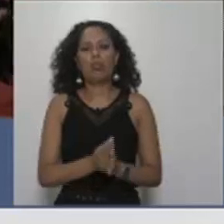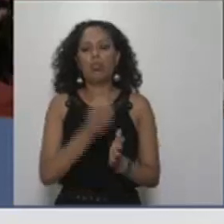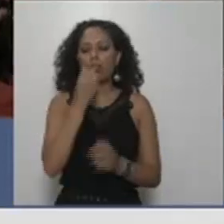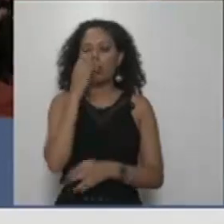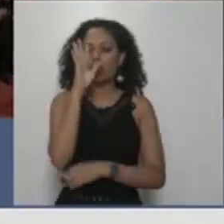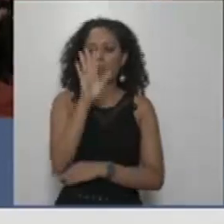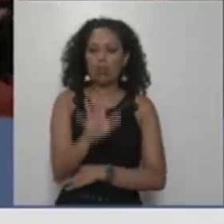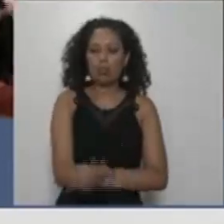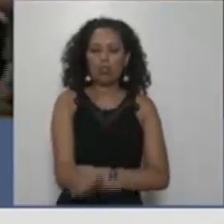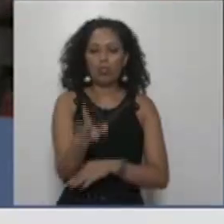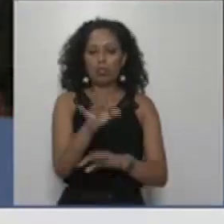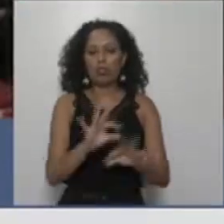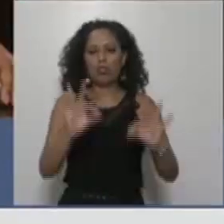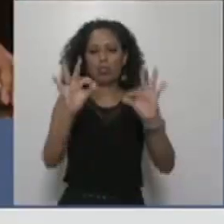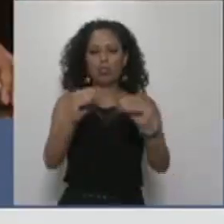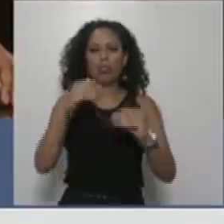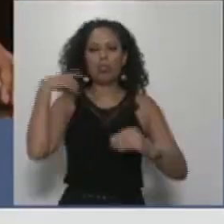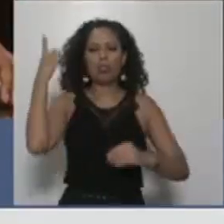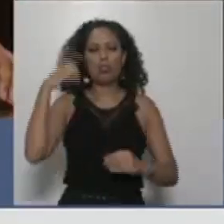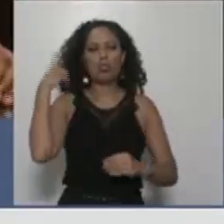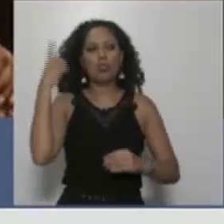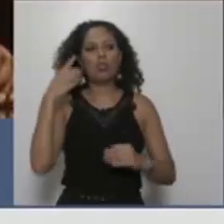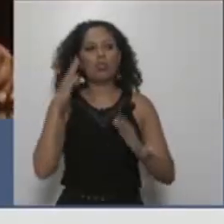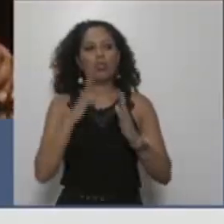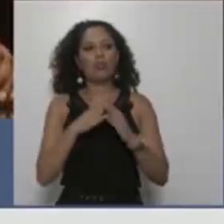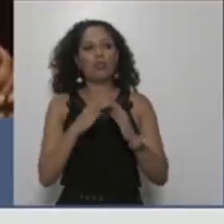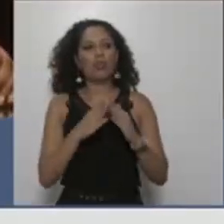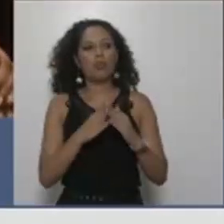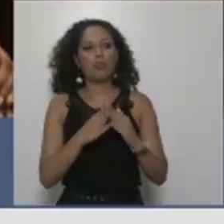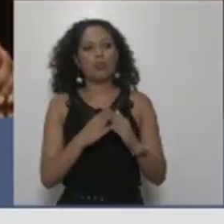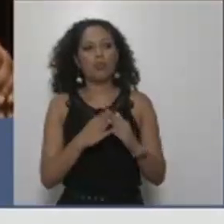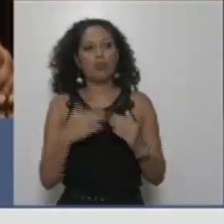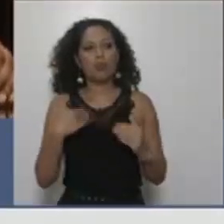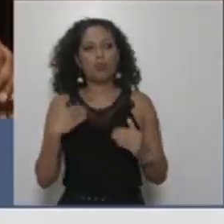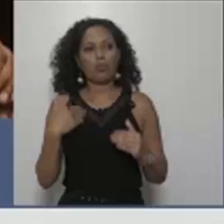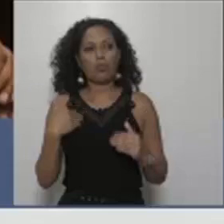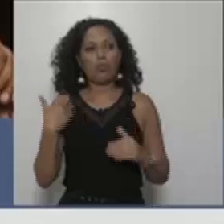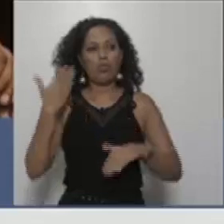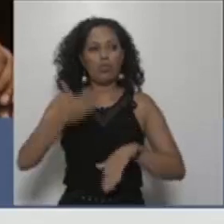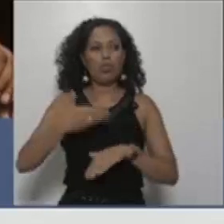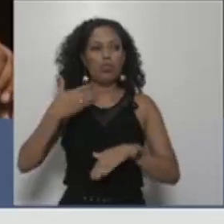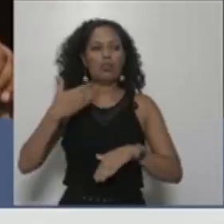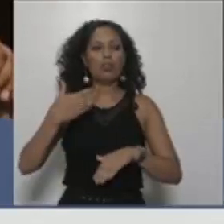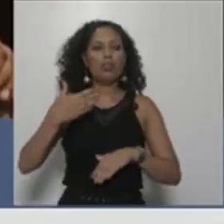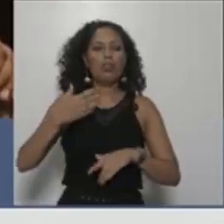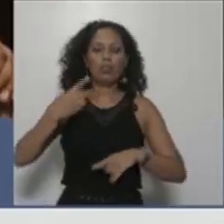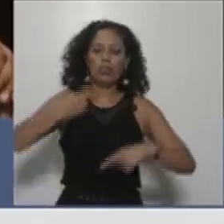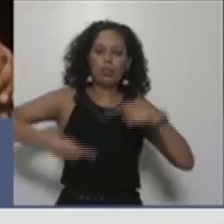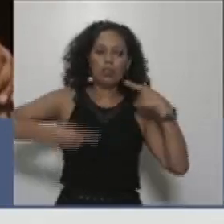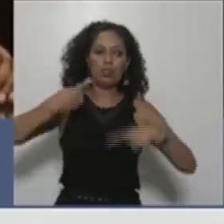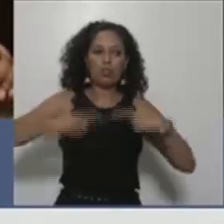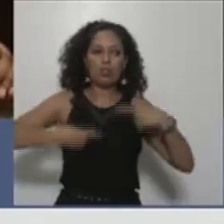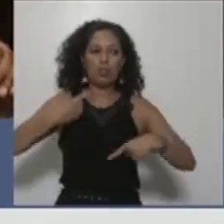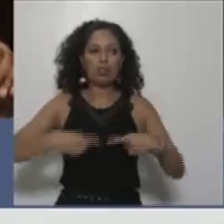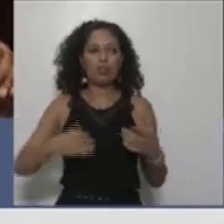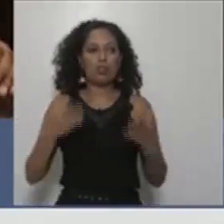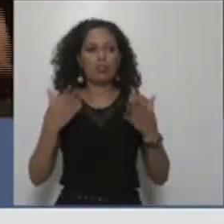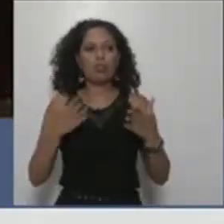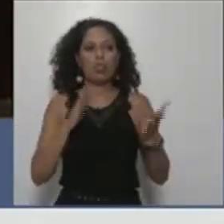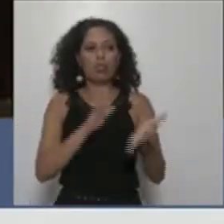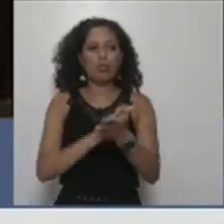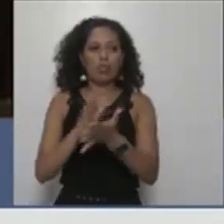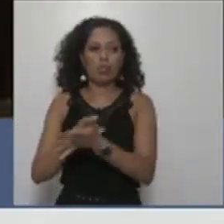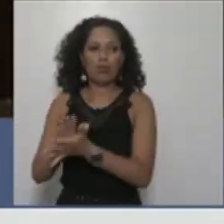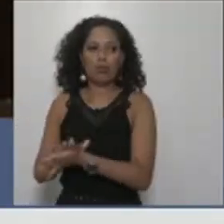Boa tarde aos nobres deputados e deputadas aqui da casa. Trouxe para discussão esse projeto de lei. Eu gostaria de saudar,